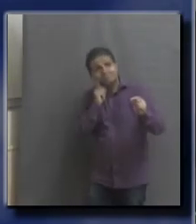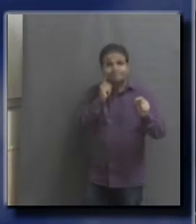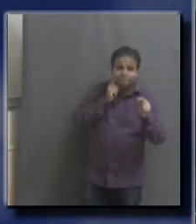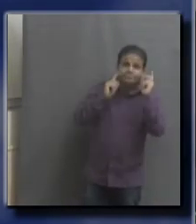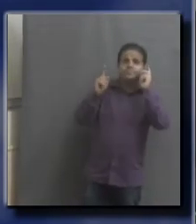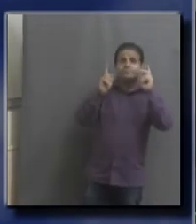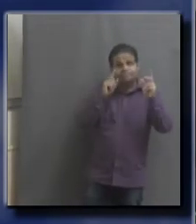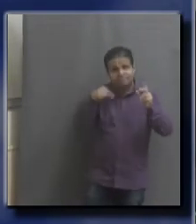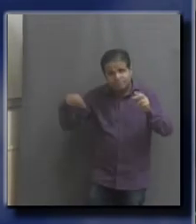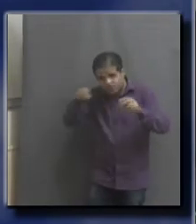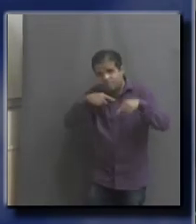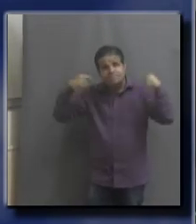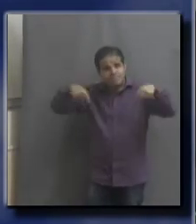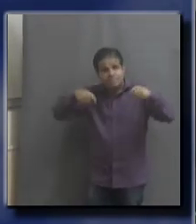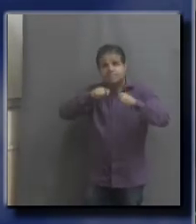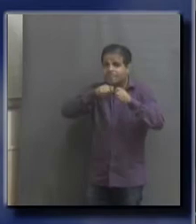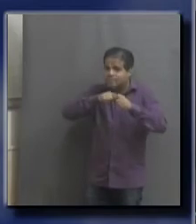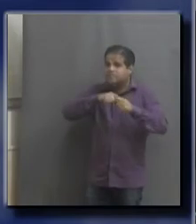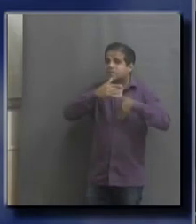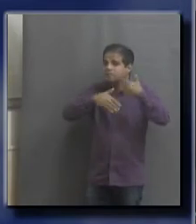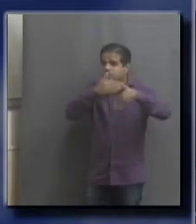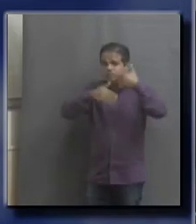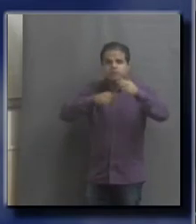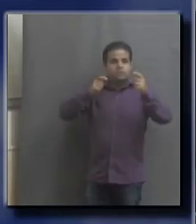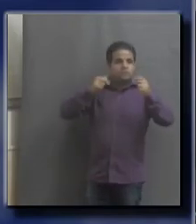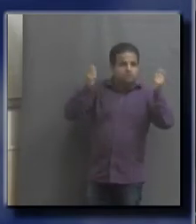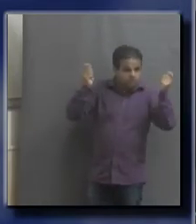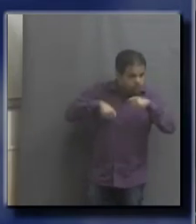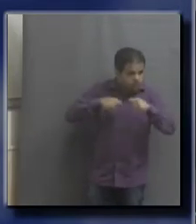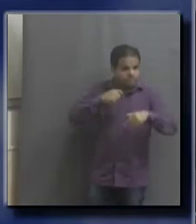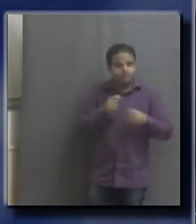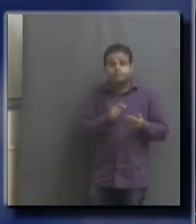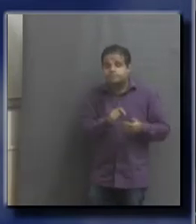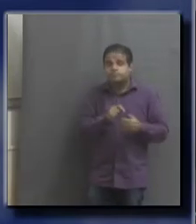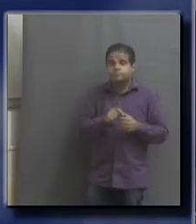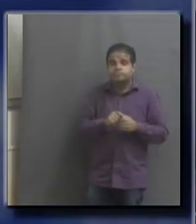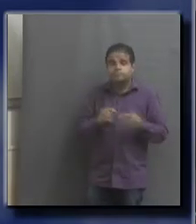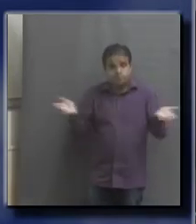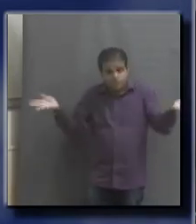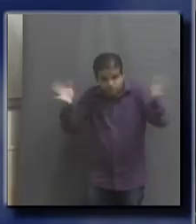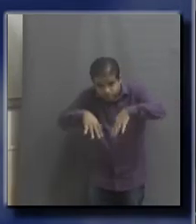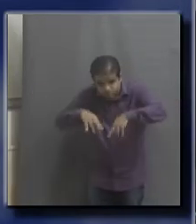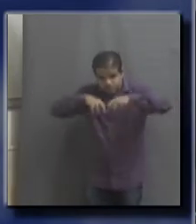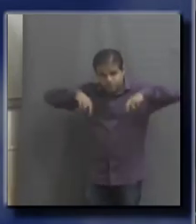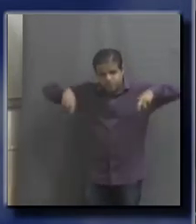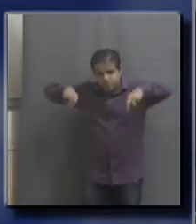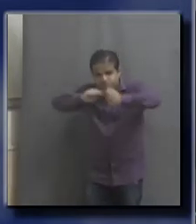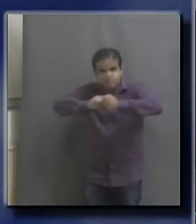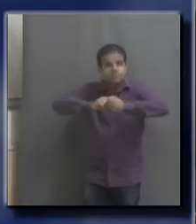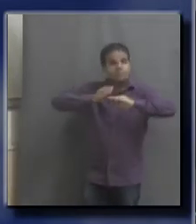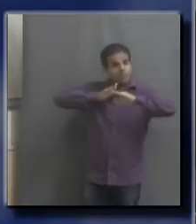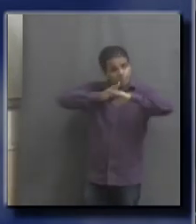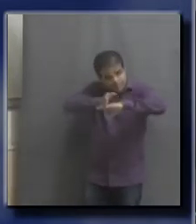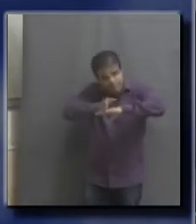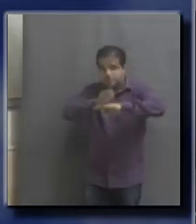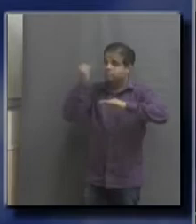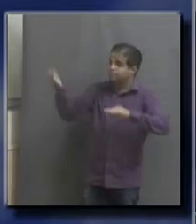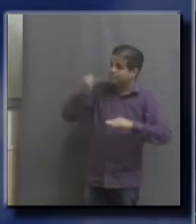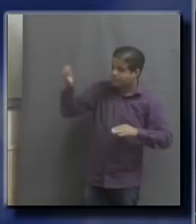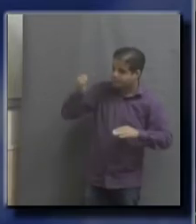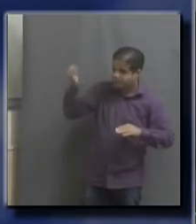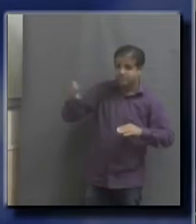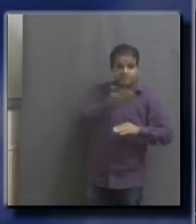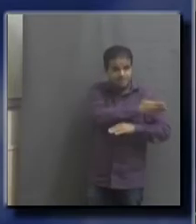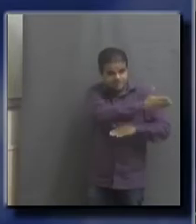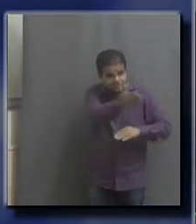gente precisa para fazer tudo isso só foi possível juntar agora, com essa participação importantíssima,